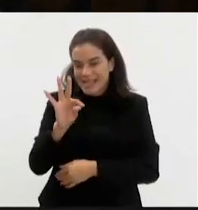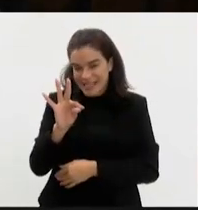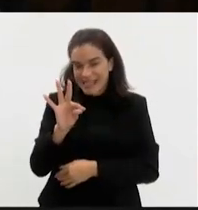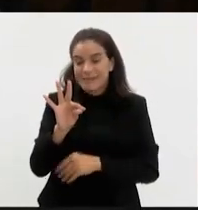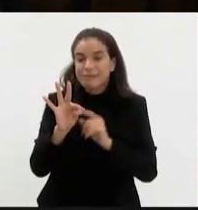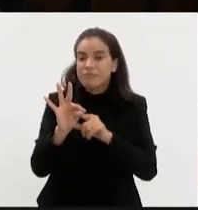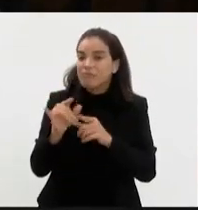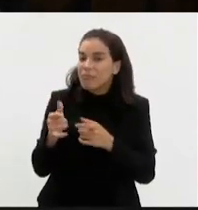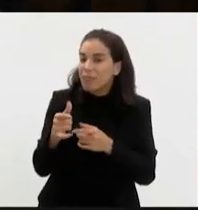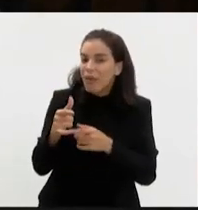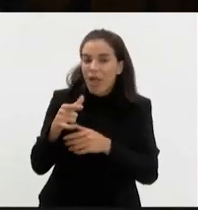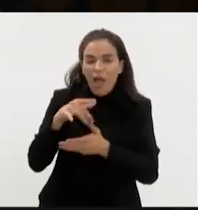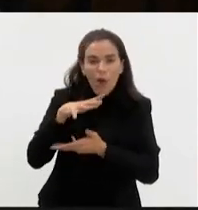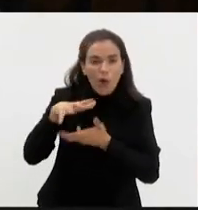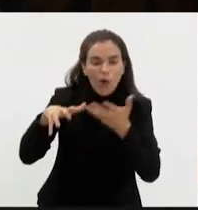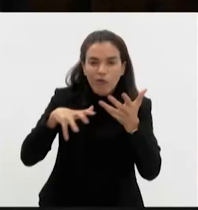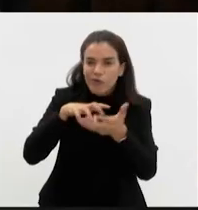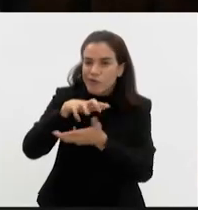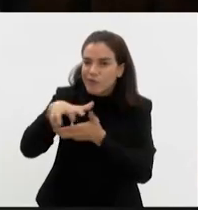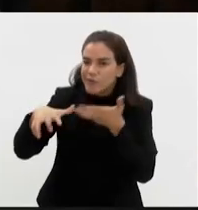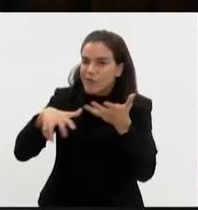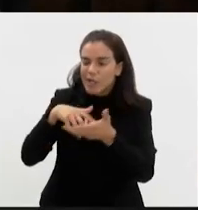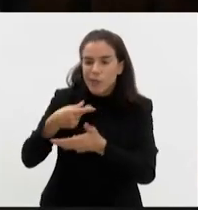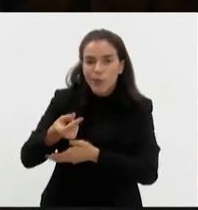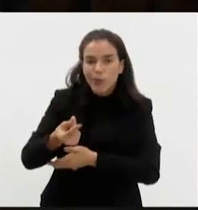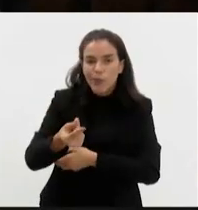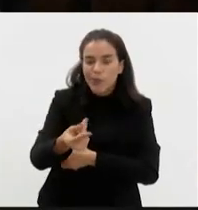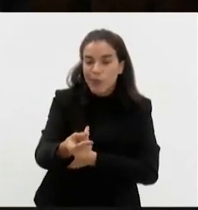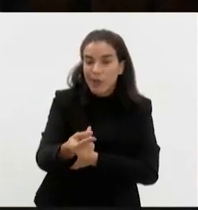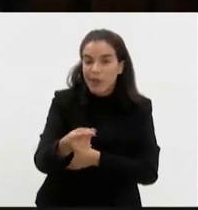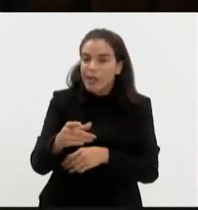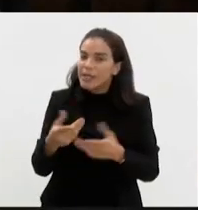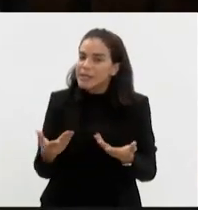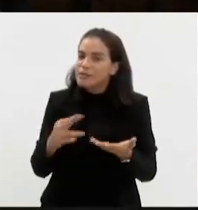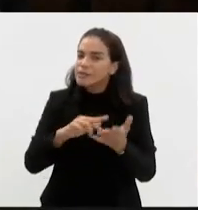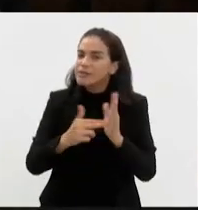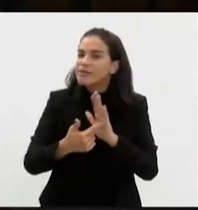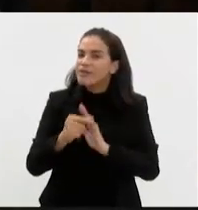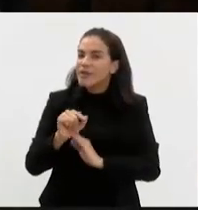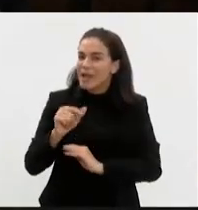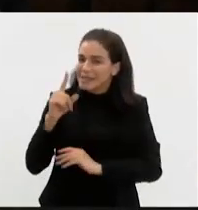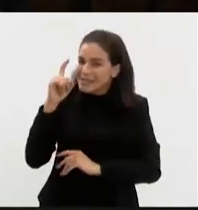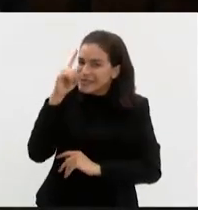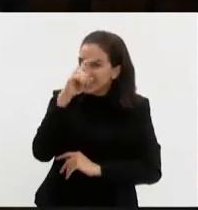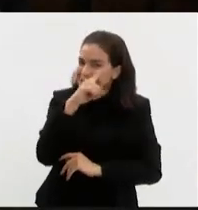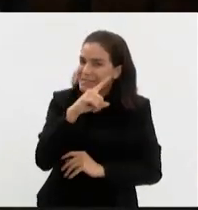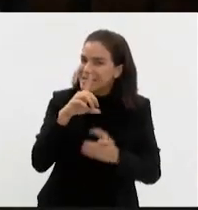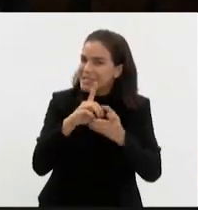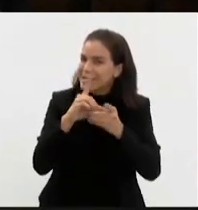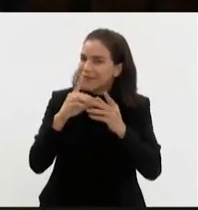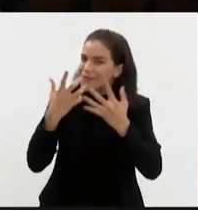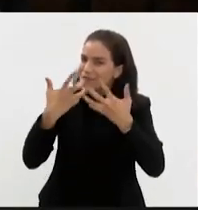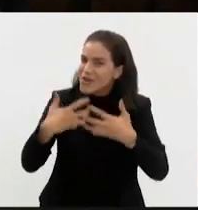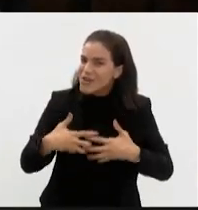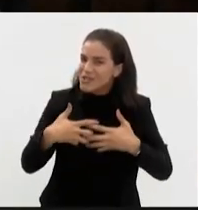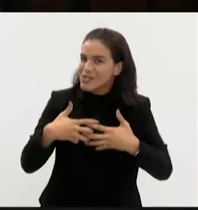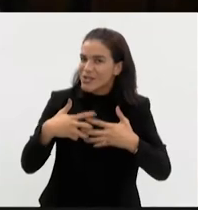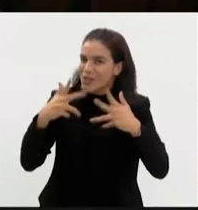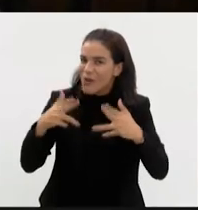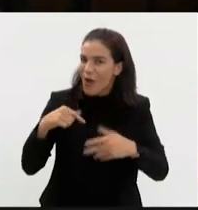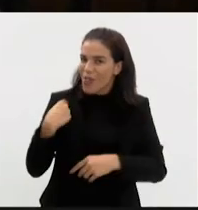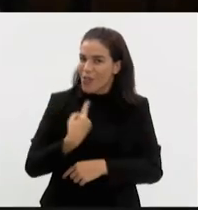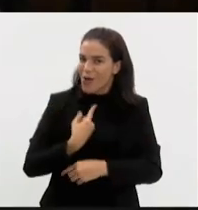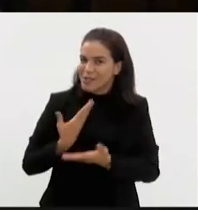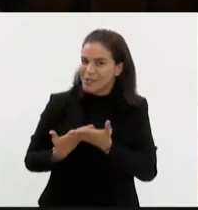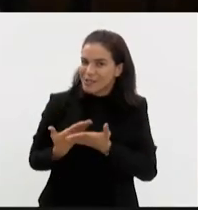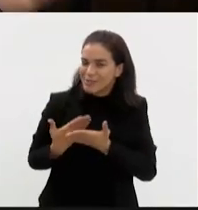são conflitos infindáveis múltiplos e isso faz com que seja muito difícil que a democracia funcione Como Nós aprendemos